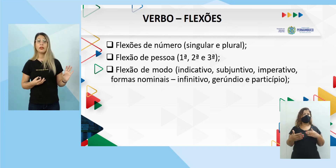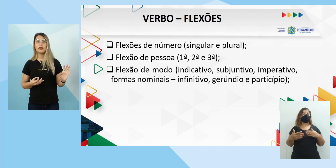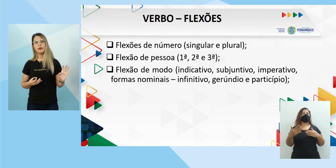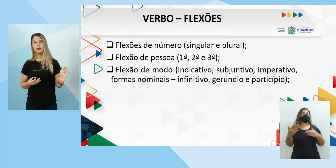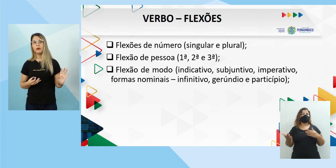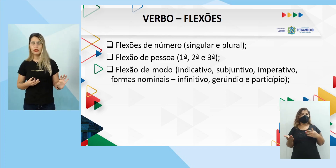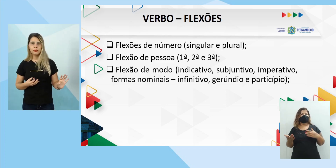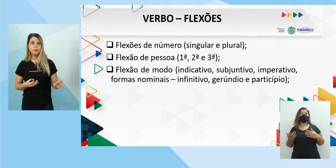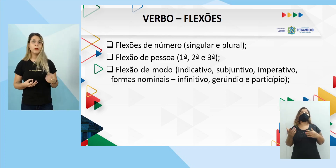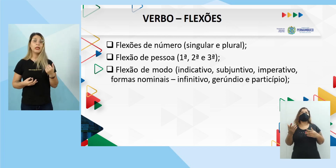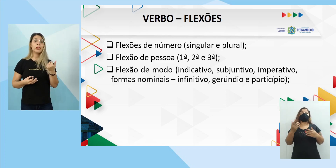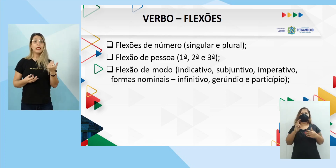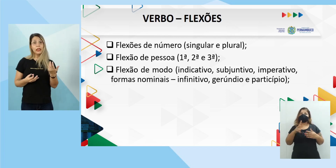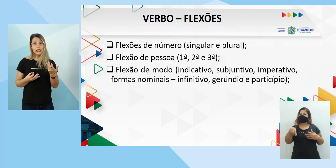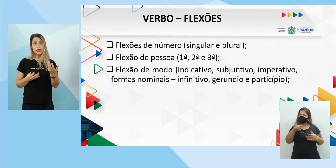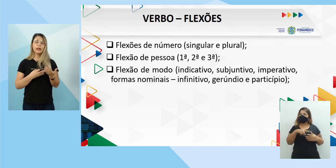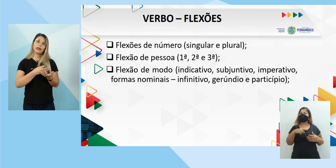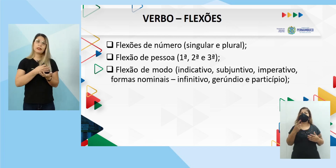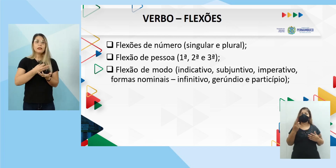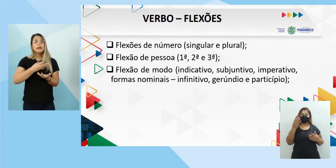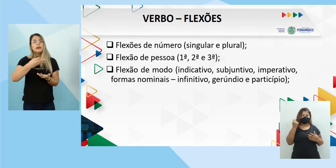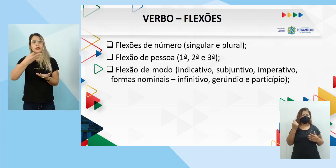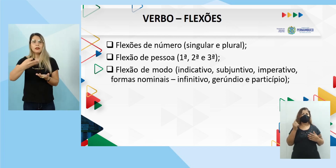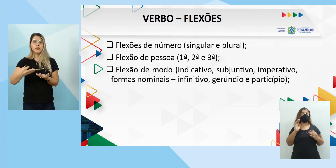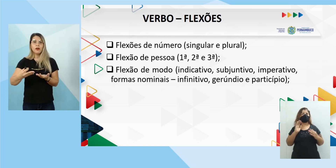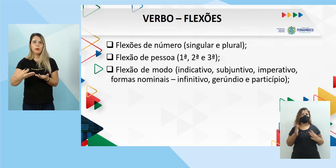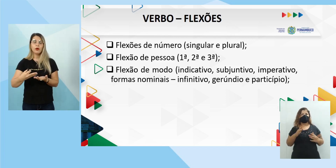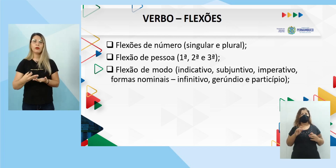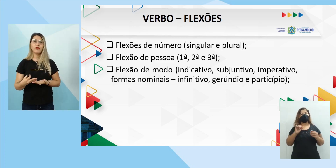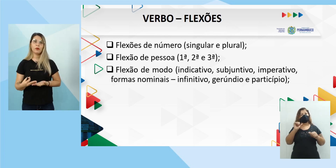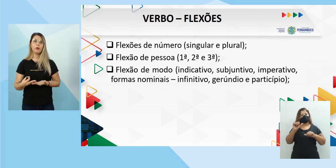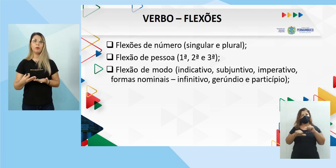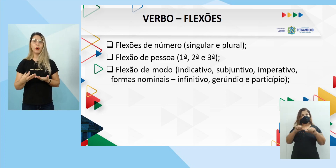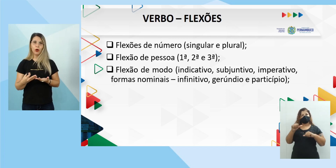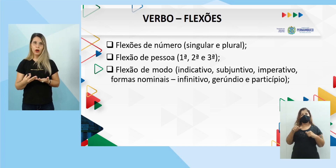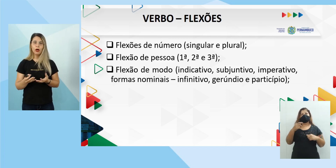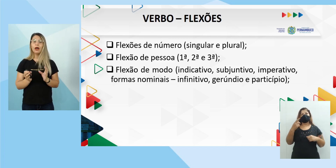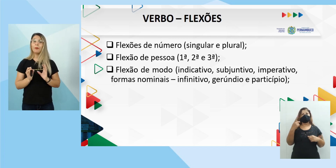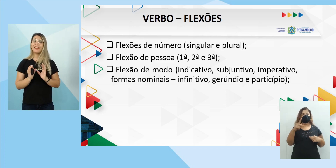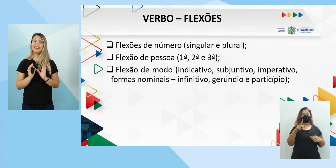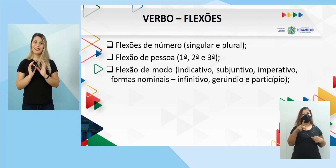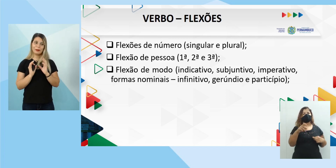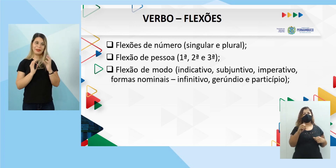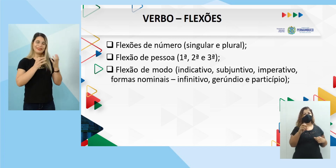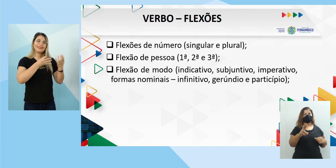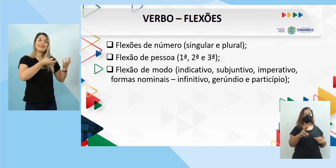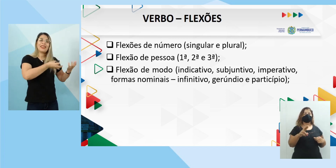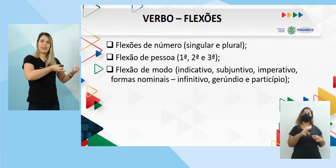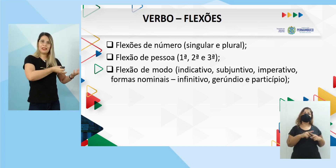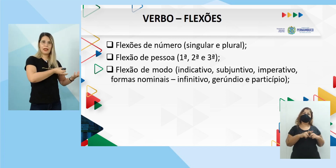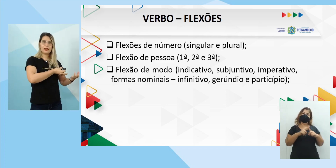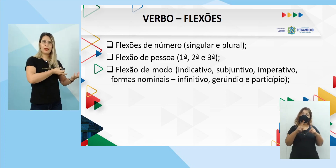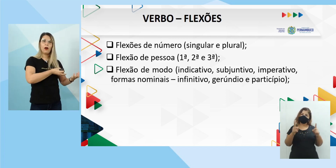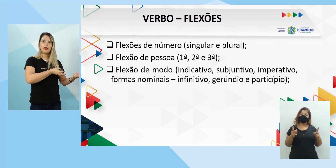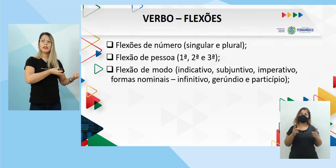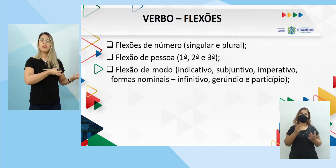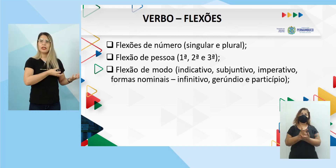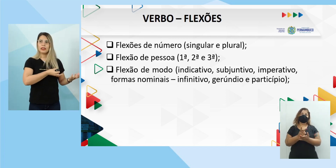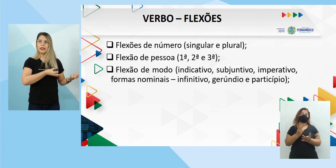isso no início do ano. E ele se transformou no verbo por mas ele mantém